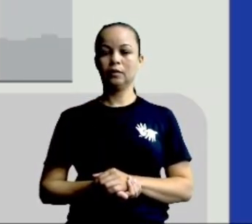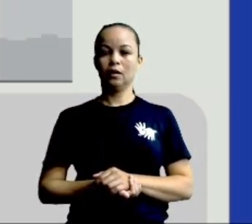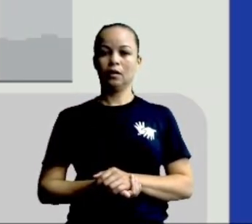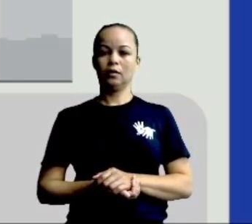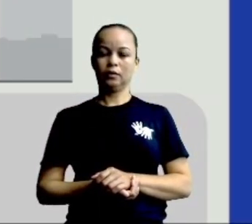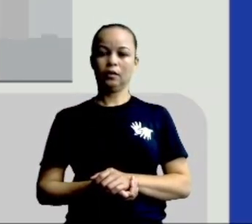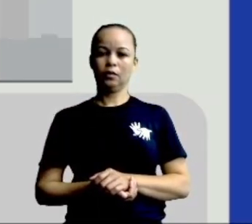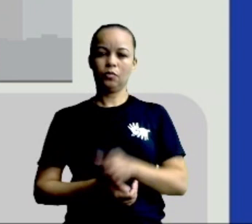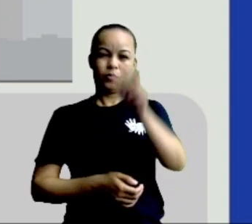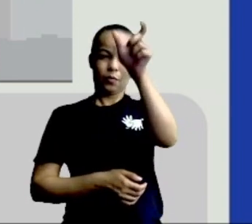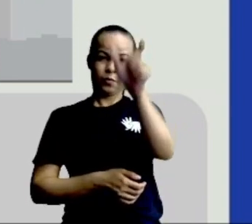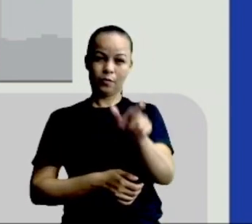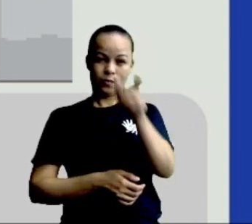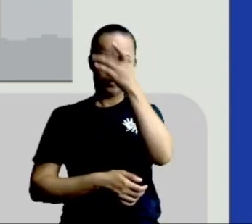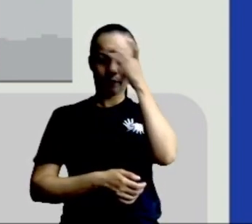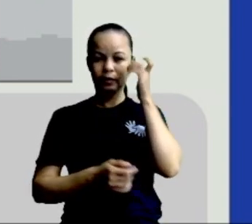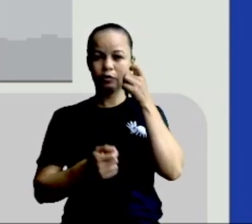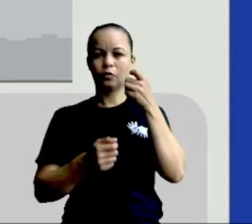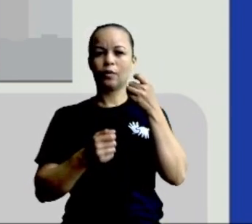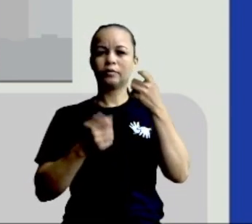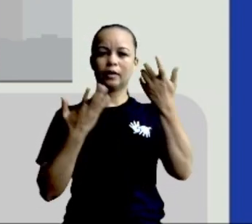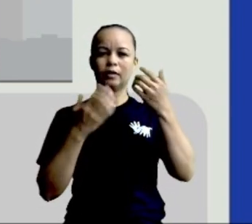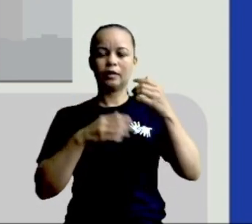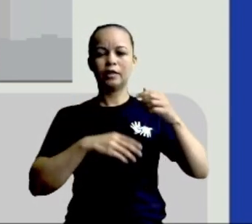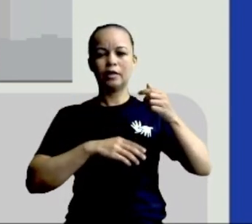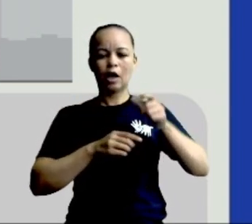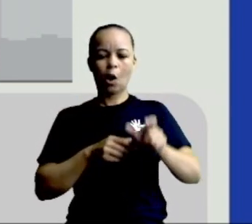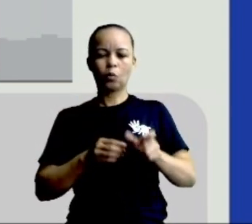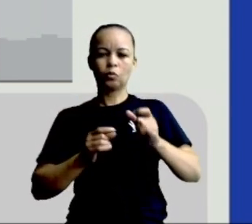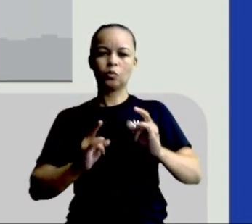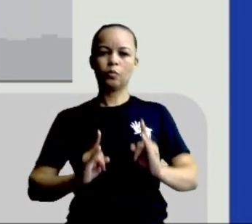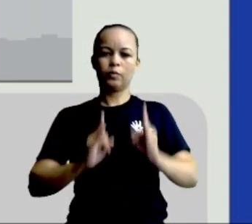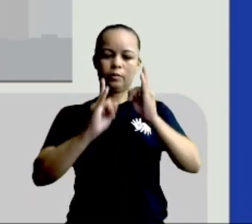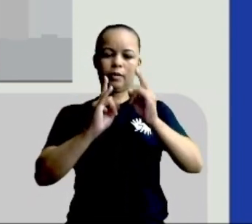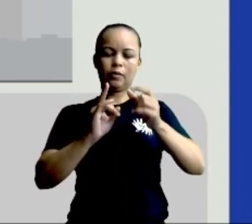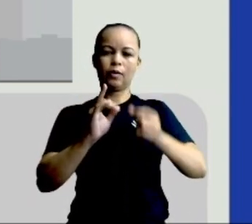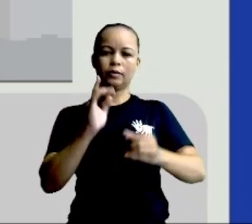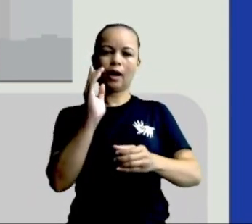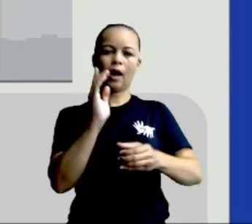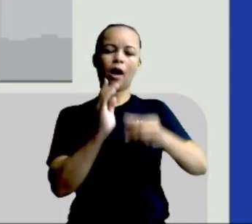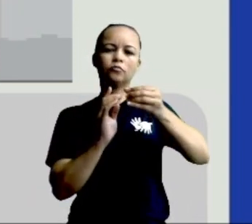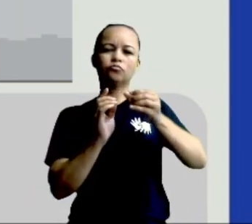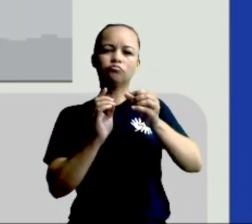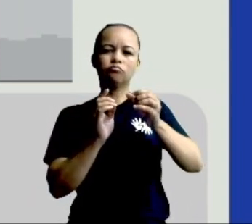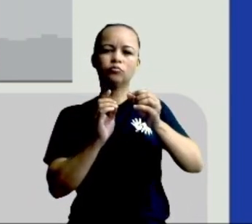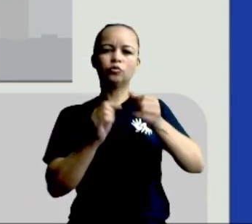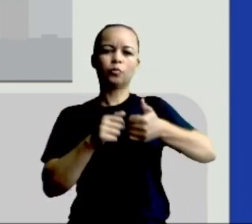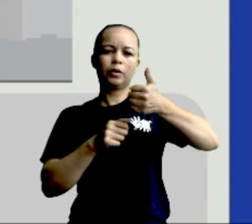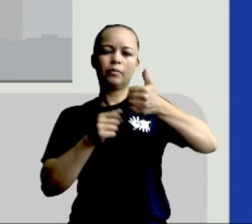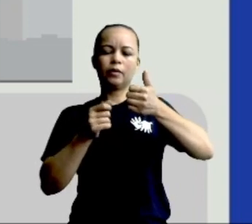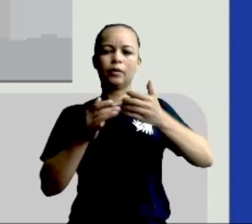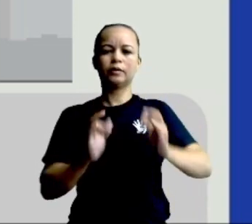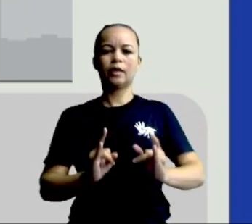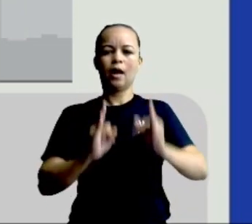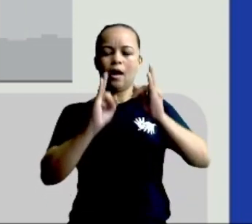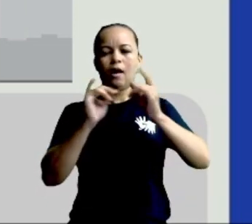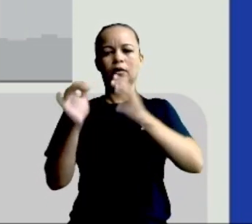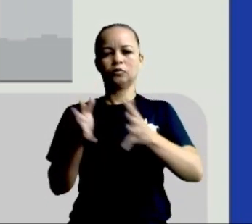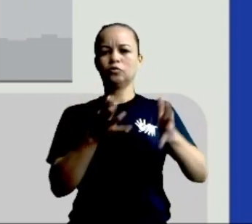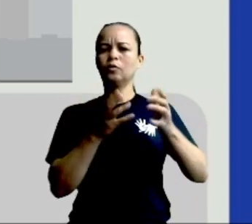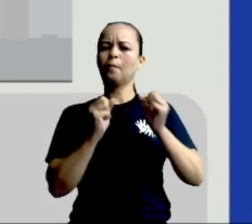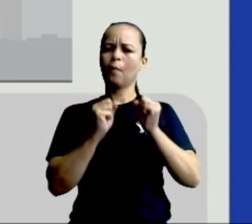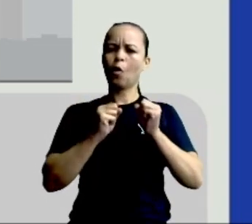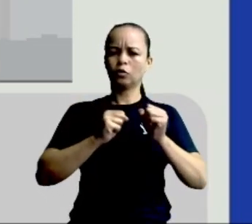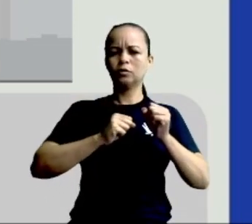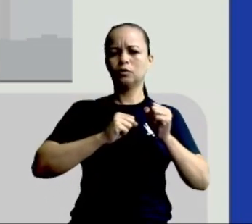pessoa para subir até o primeiro andar de um shopping, ela pode usar uma escada normal, uma escada rolante ou até mesmo um